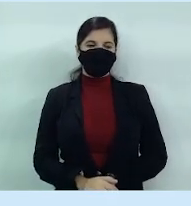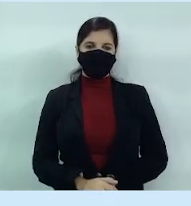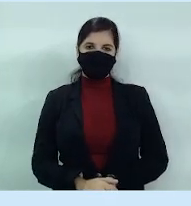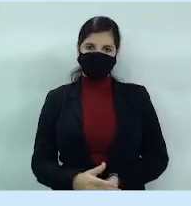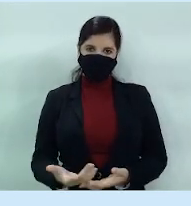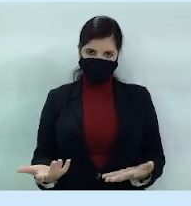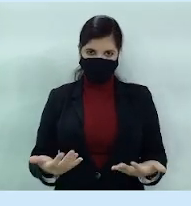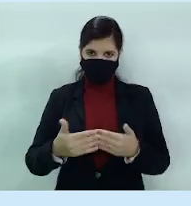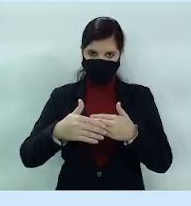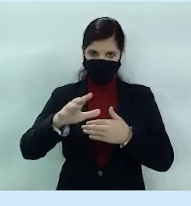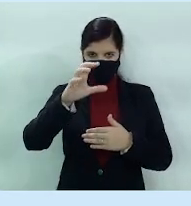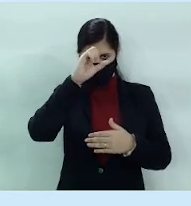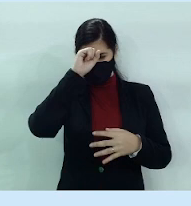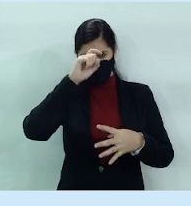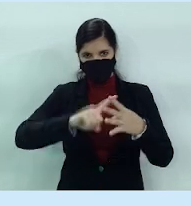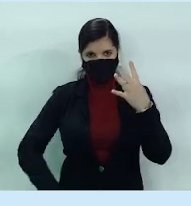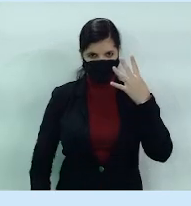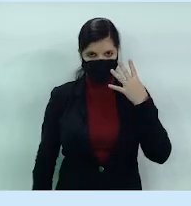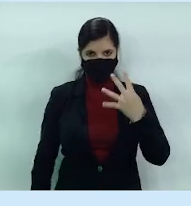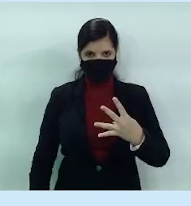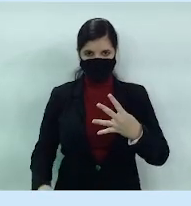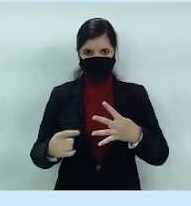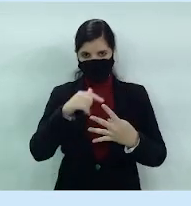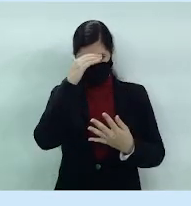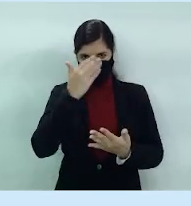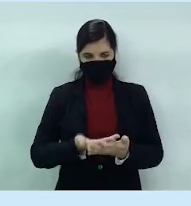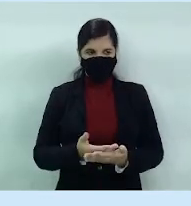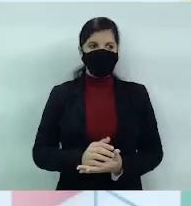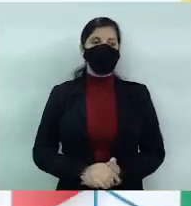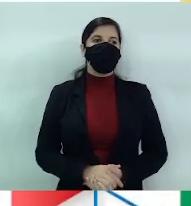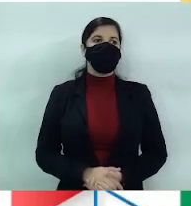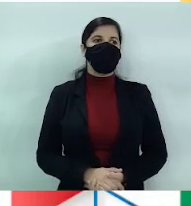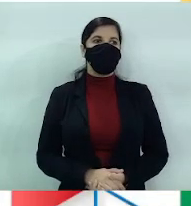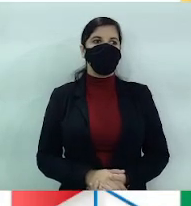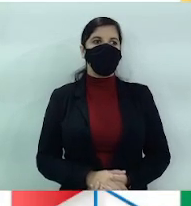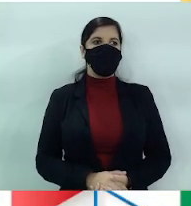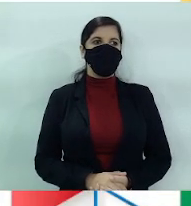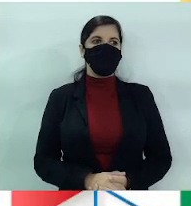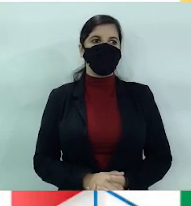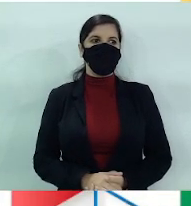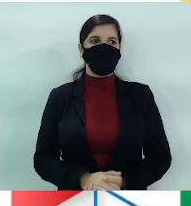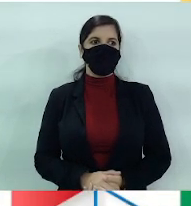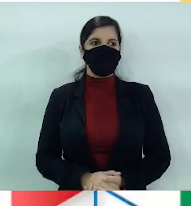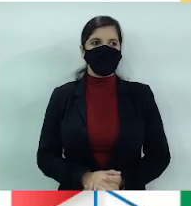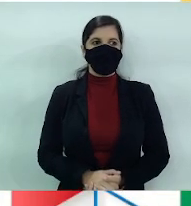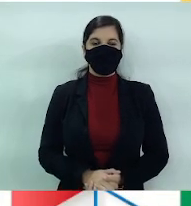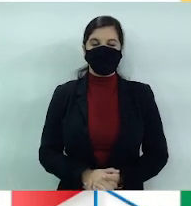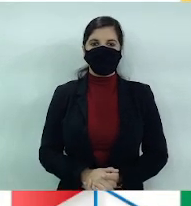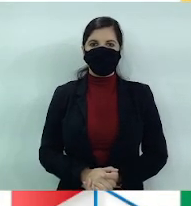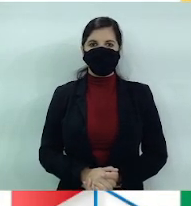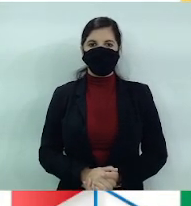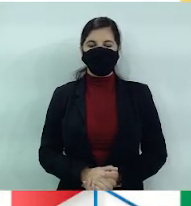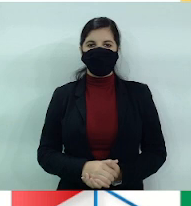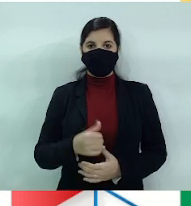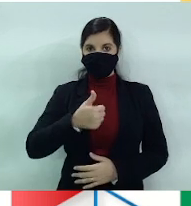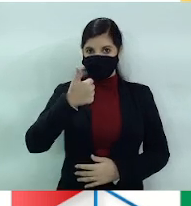as 4 etapas da persuasão. Vamos ver aí na tela, olha só. Primeira